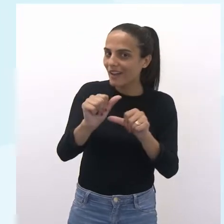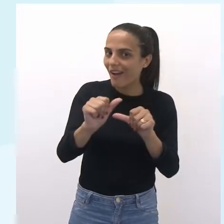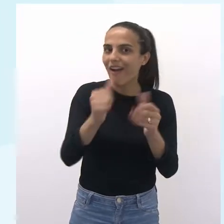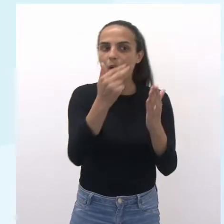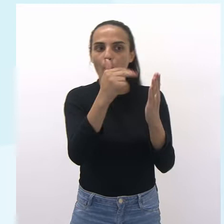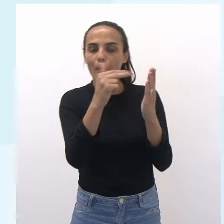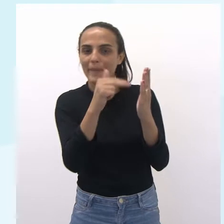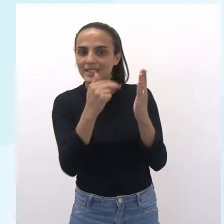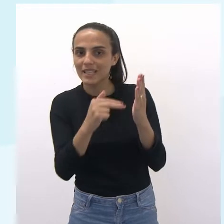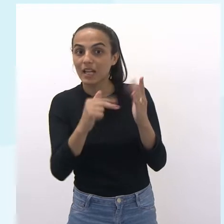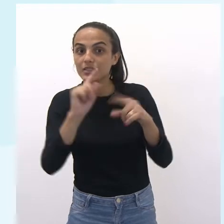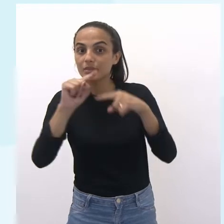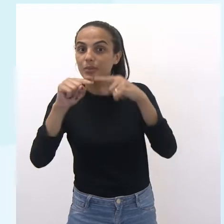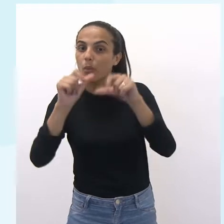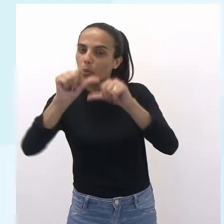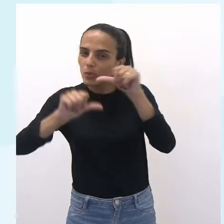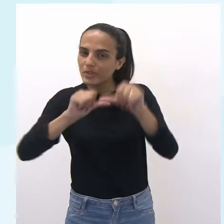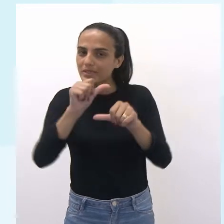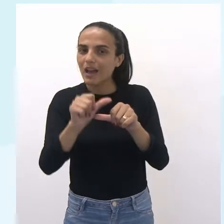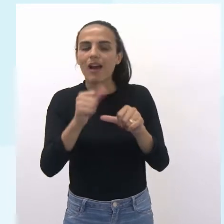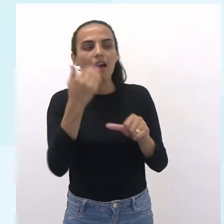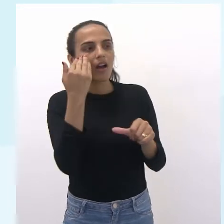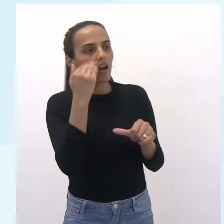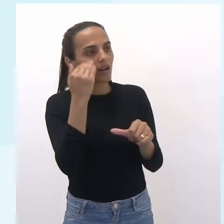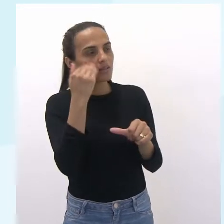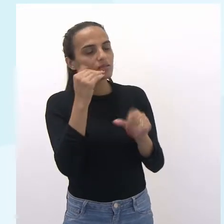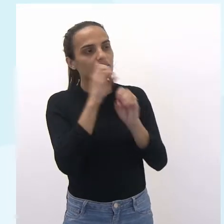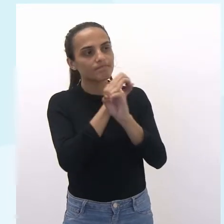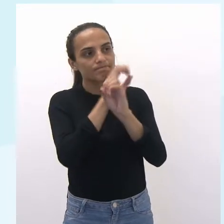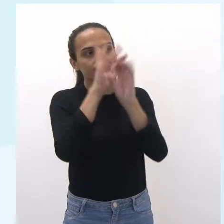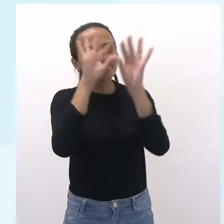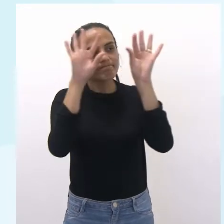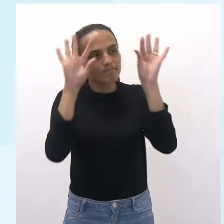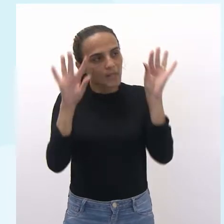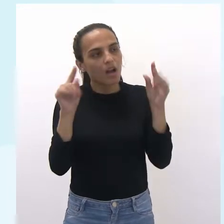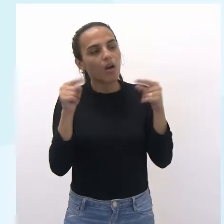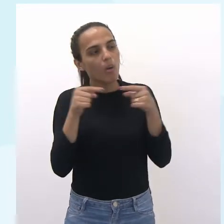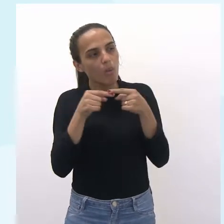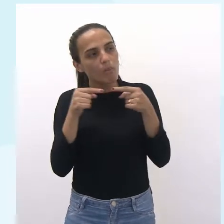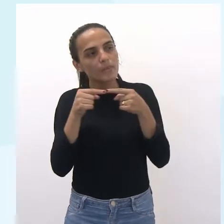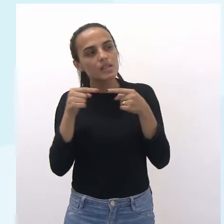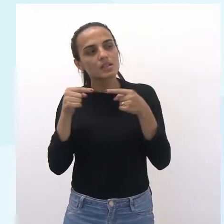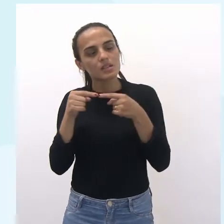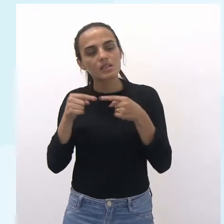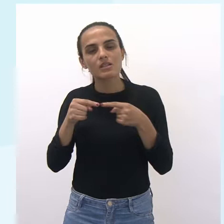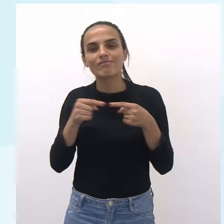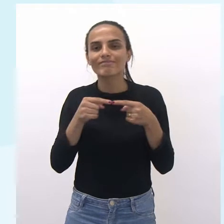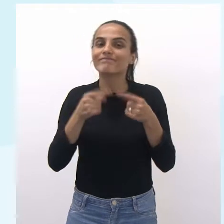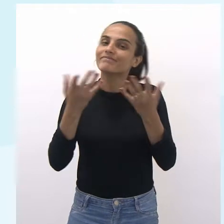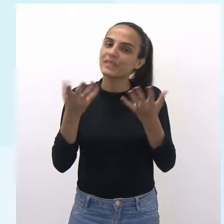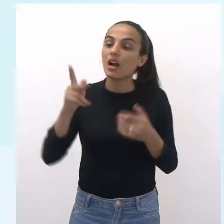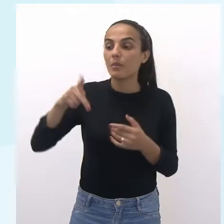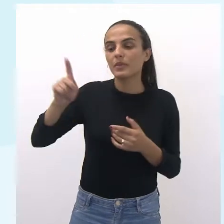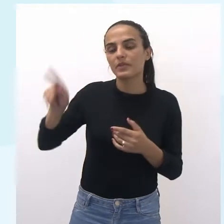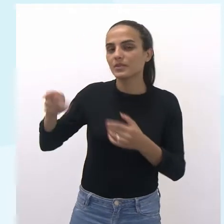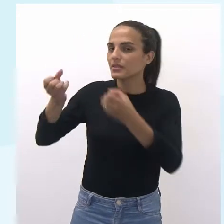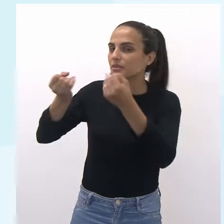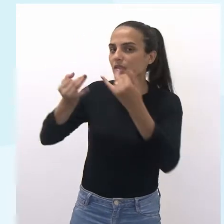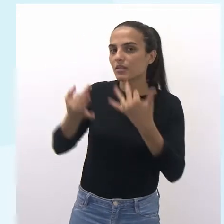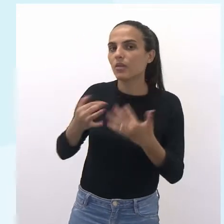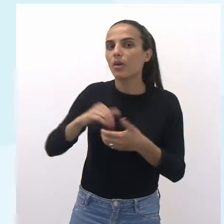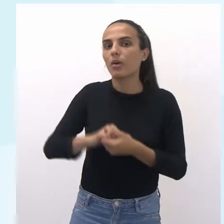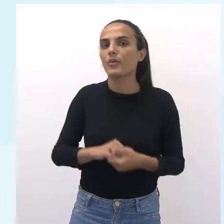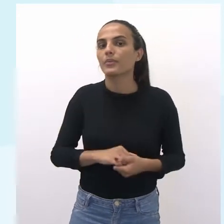agora escrito de compreensão para ele, vai fazer sentido também. Então, como a professora mencionou,